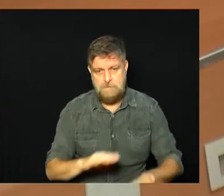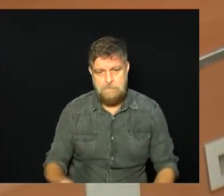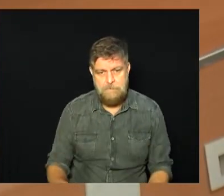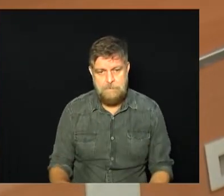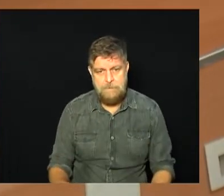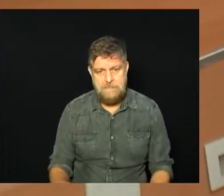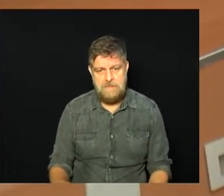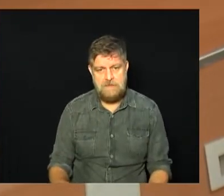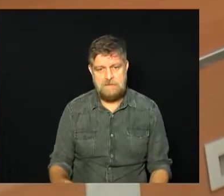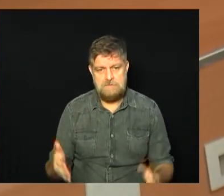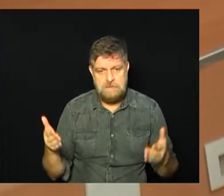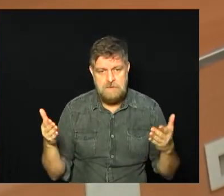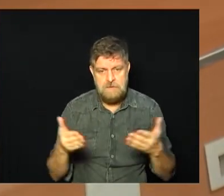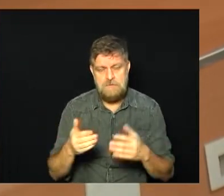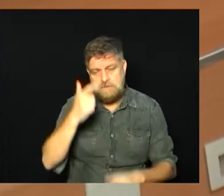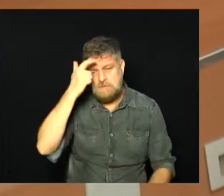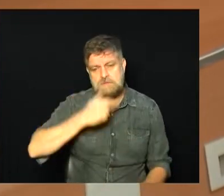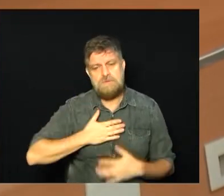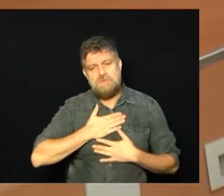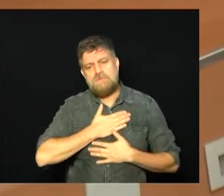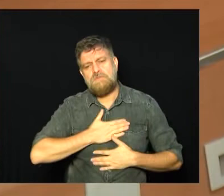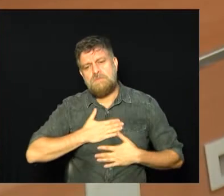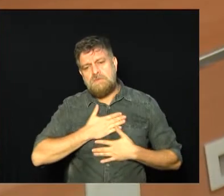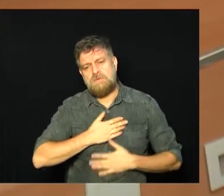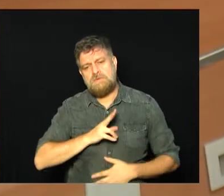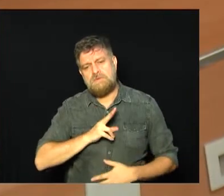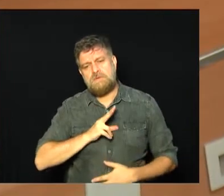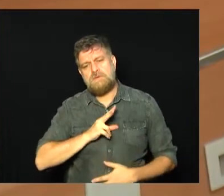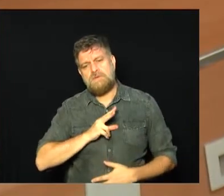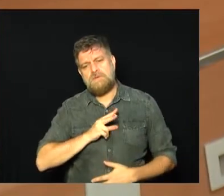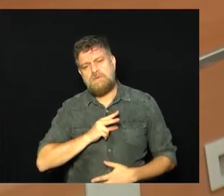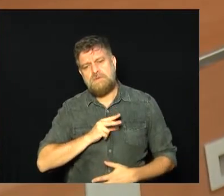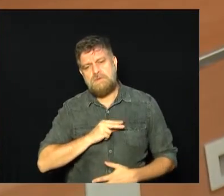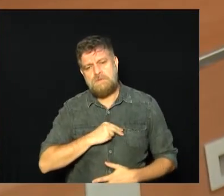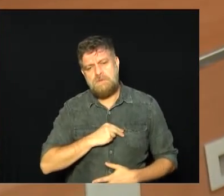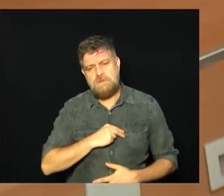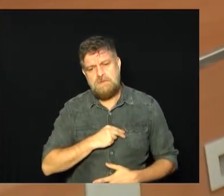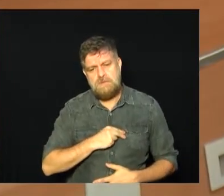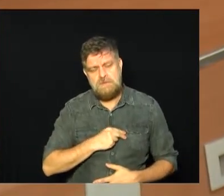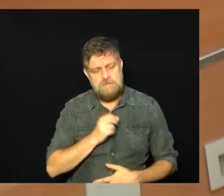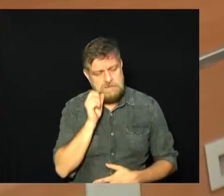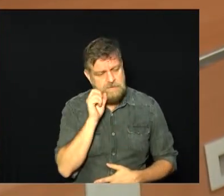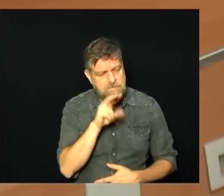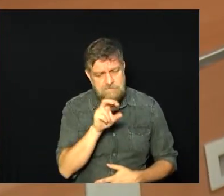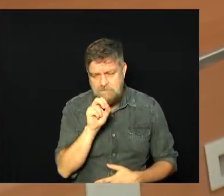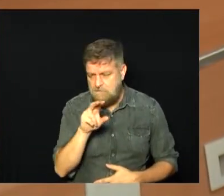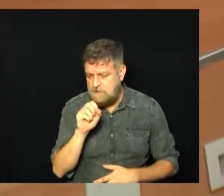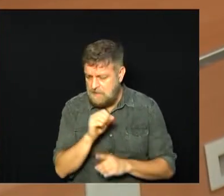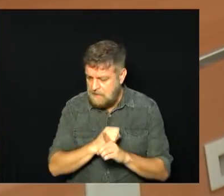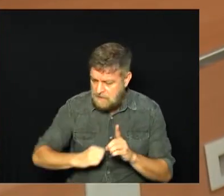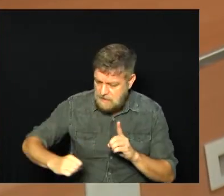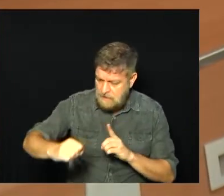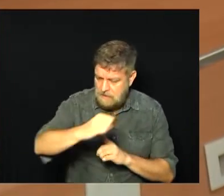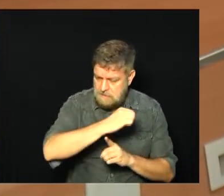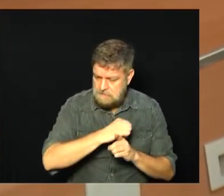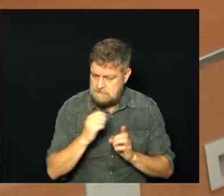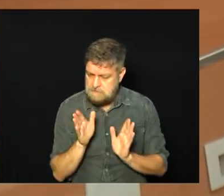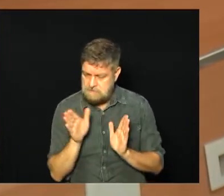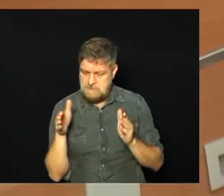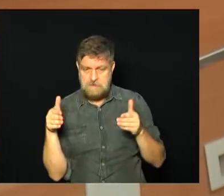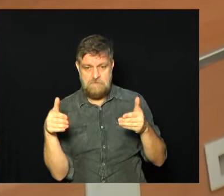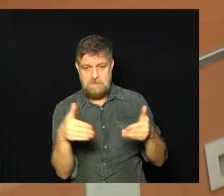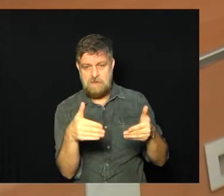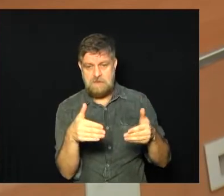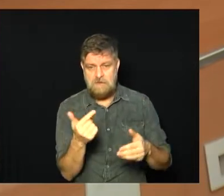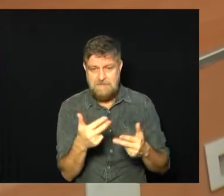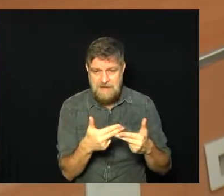Então, hoje eu estou muito satisfeito em ver toda uma sociedade voltada para uma coisa